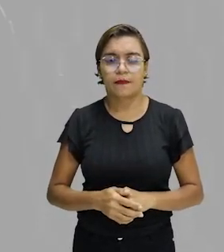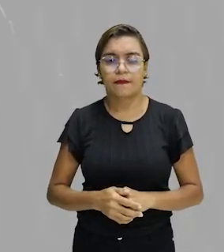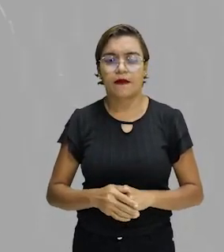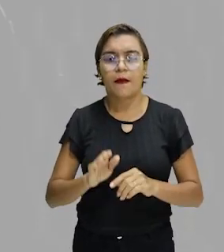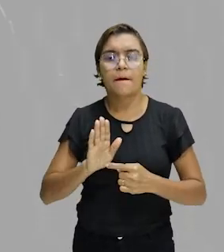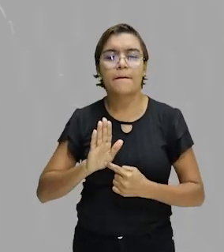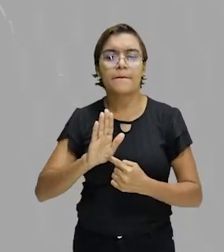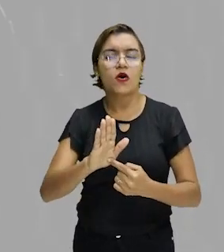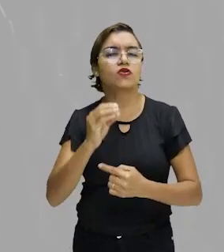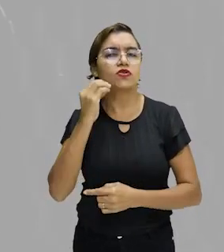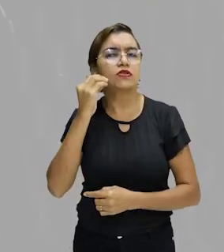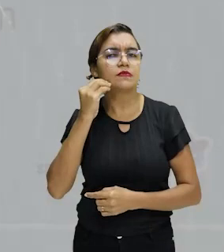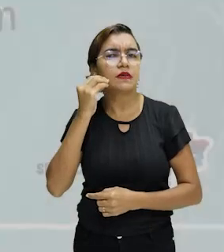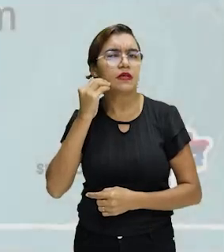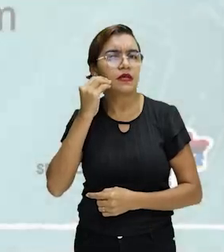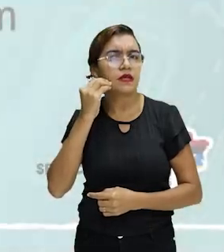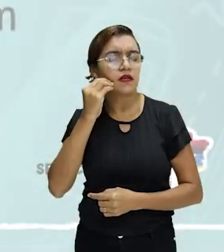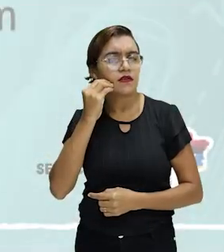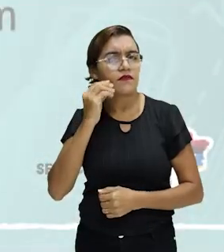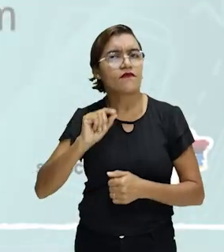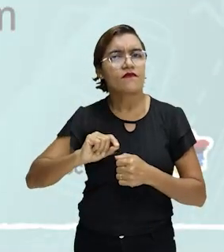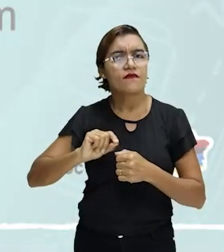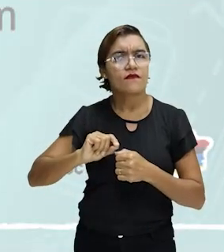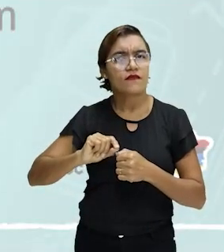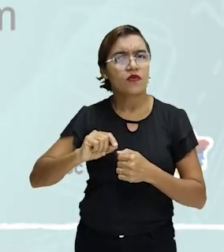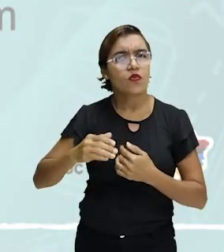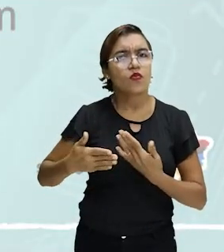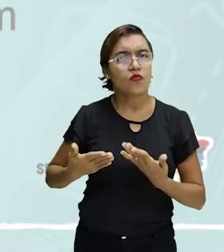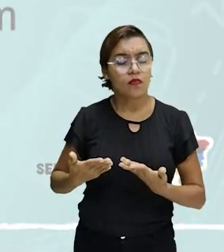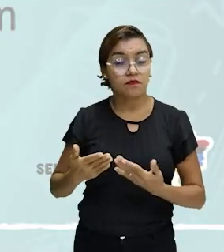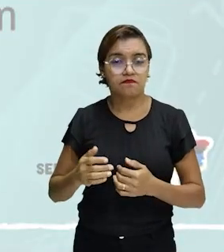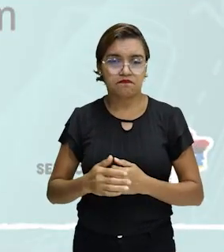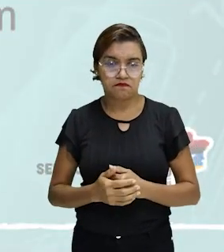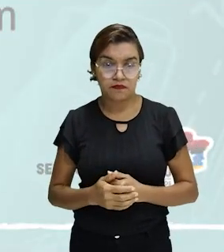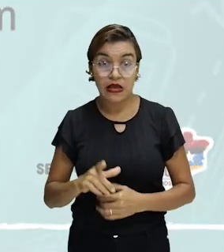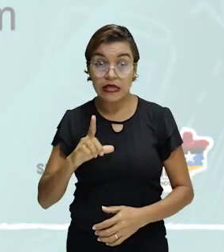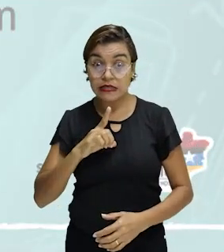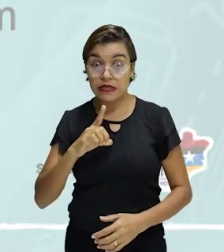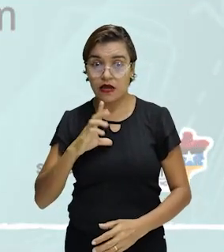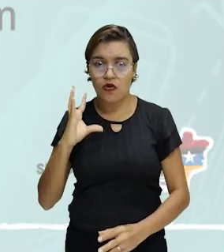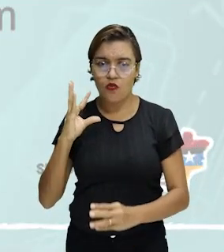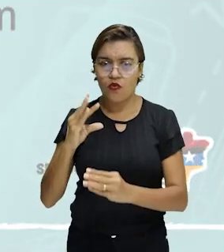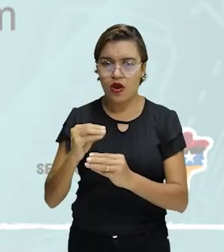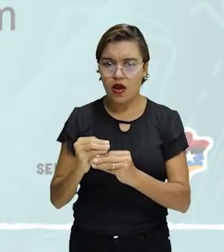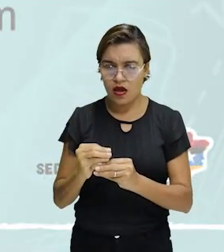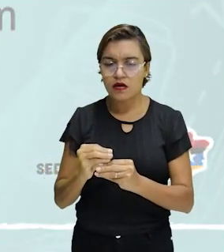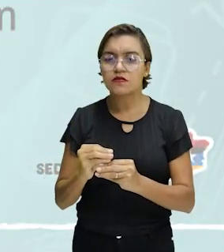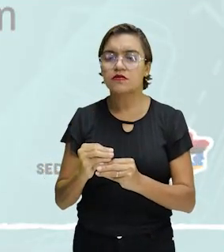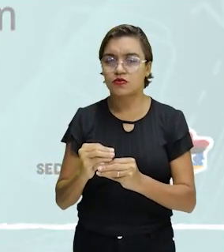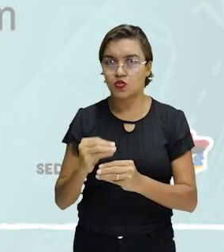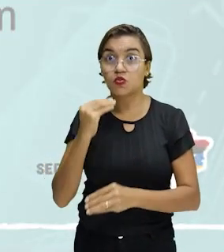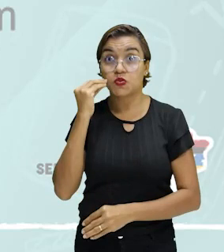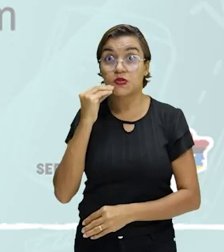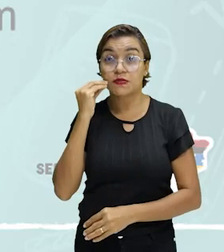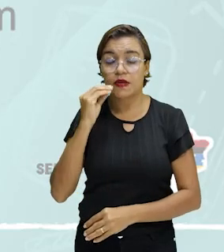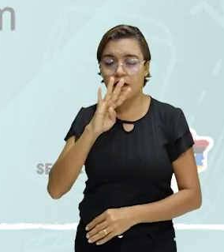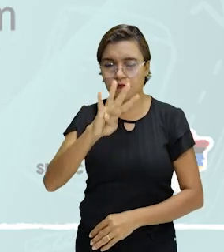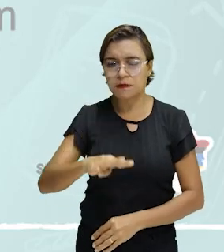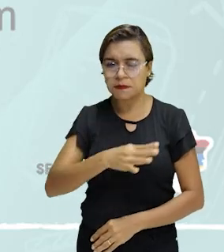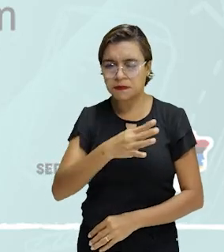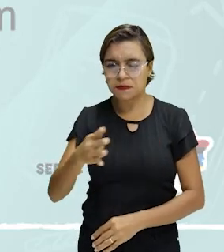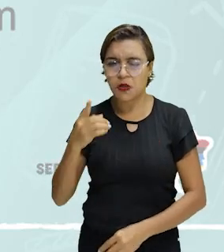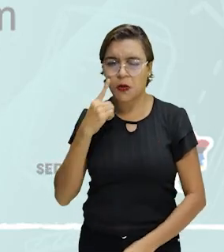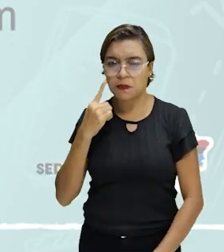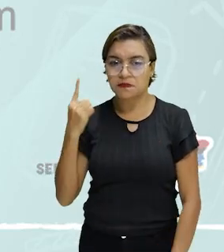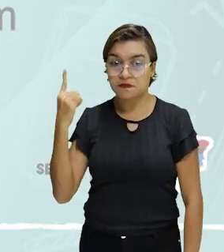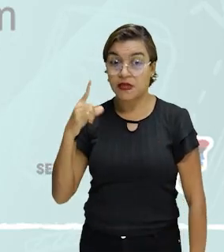experimento foi realizado. Bom, aqui está o resumo do experimento, certo?